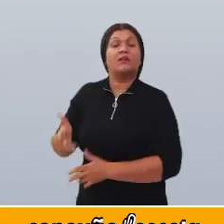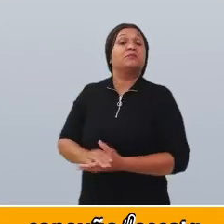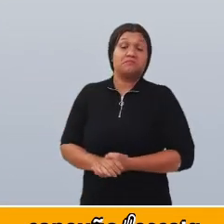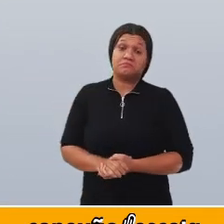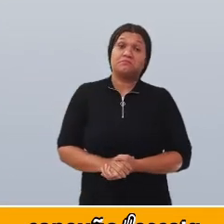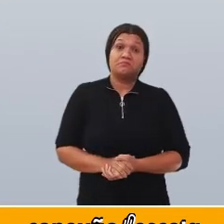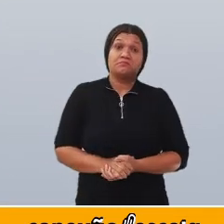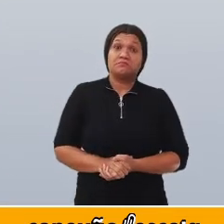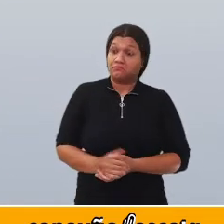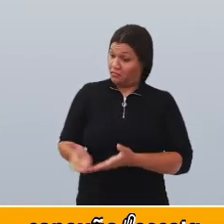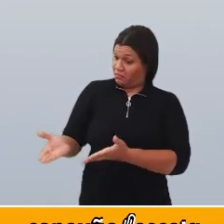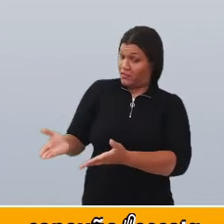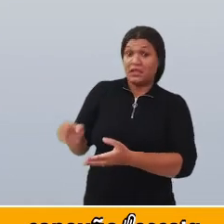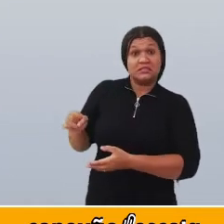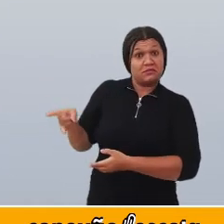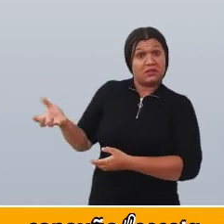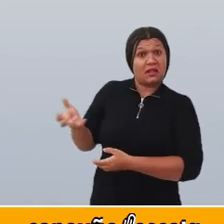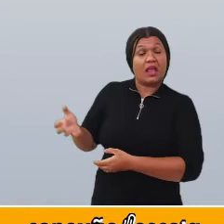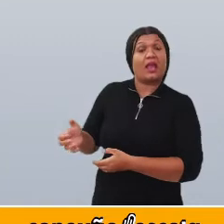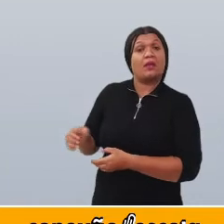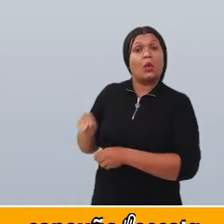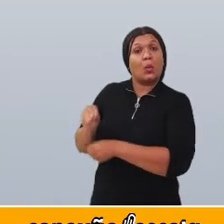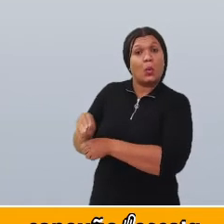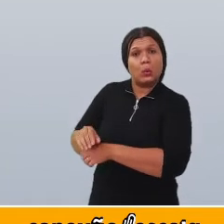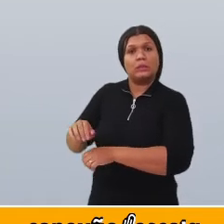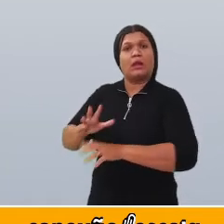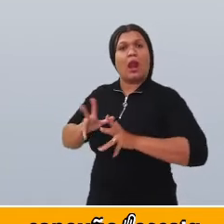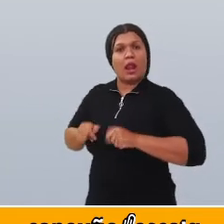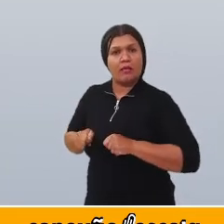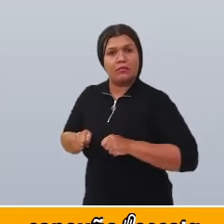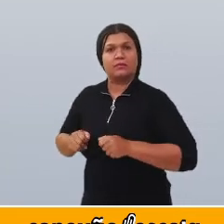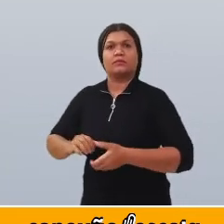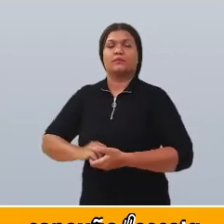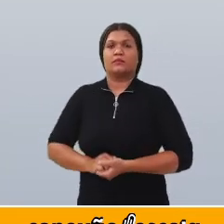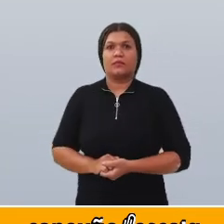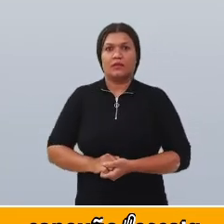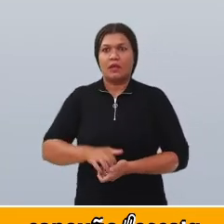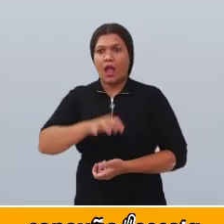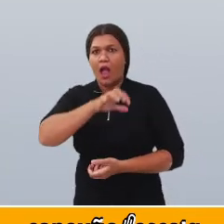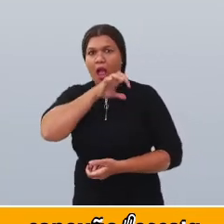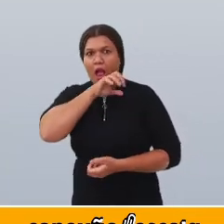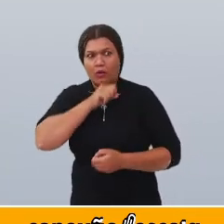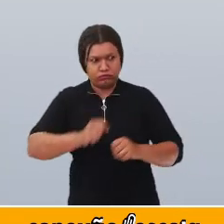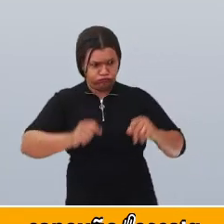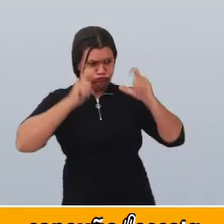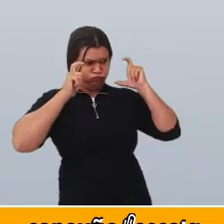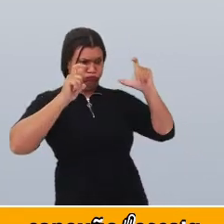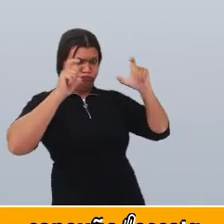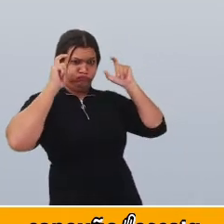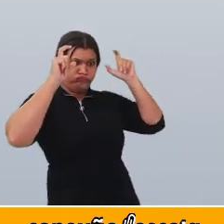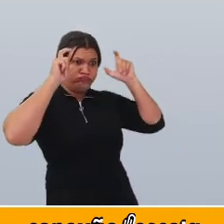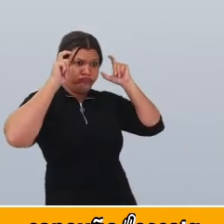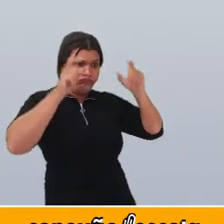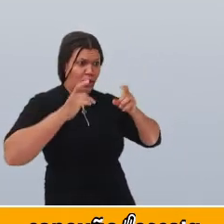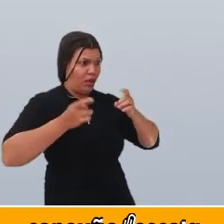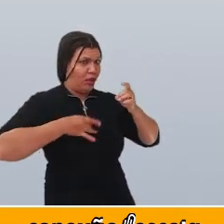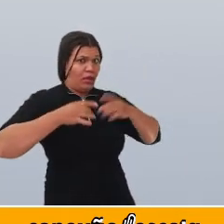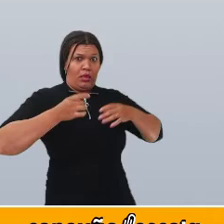Está, se quiser esfole e trate. A onça ficou espantada e com